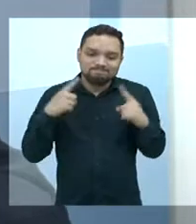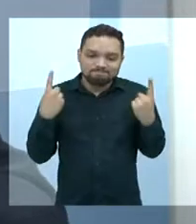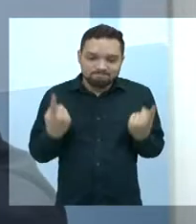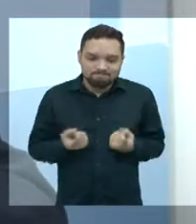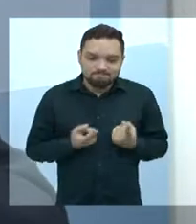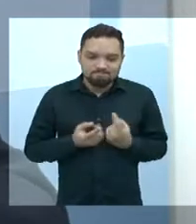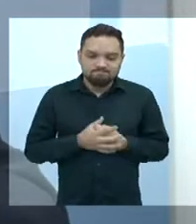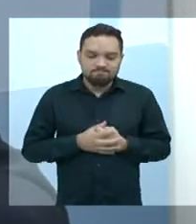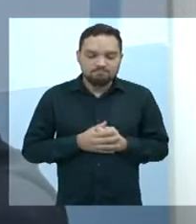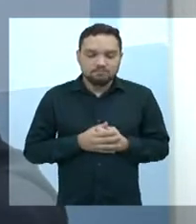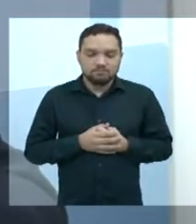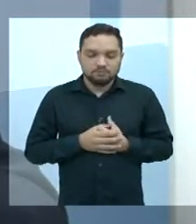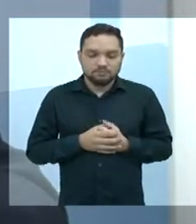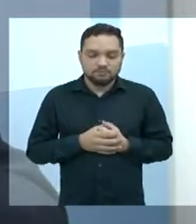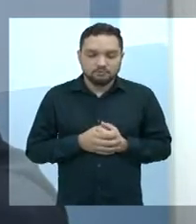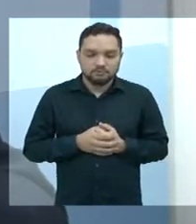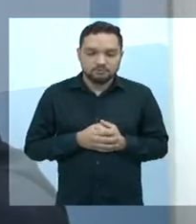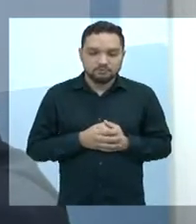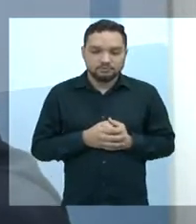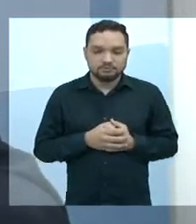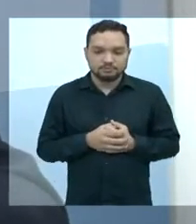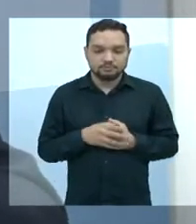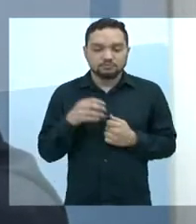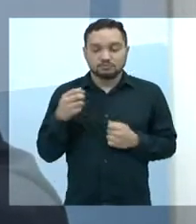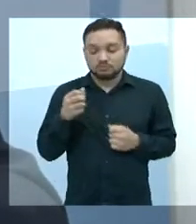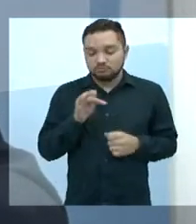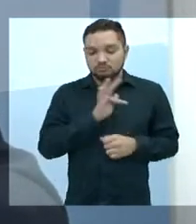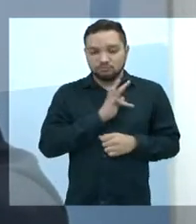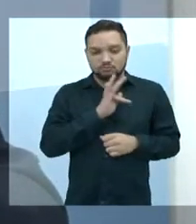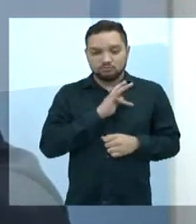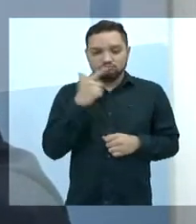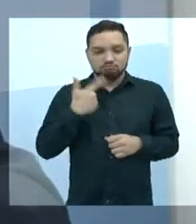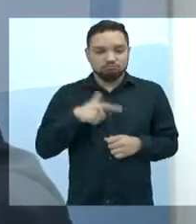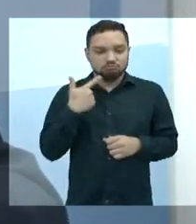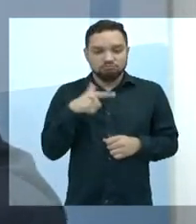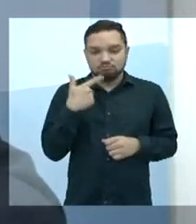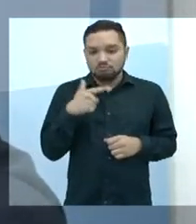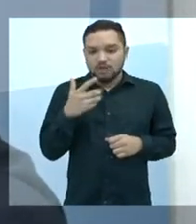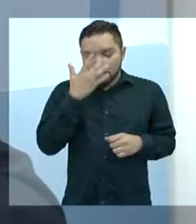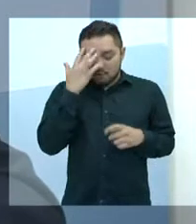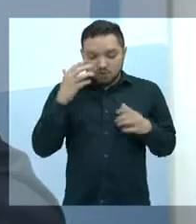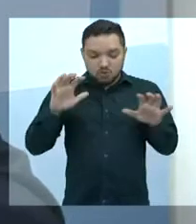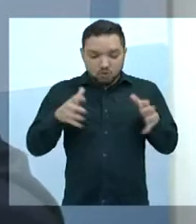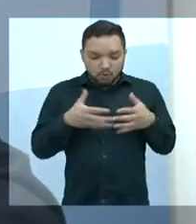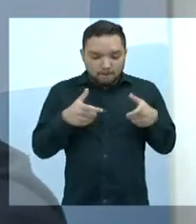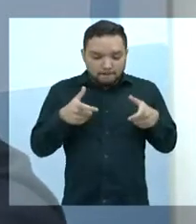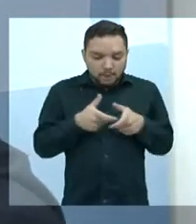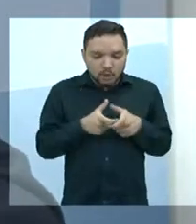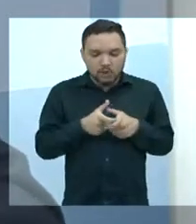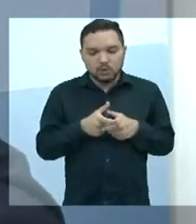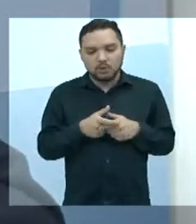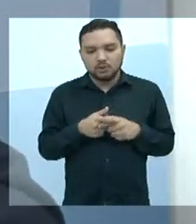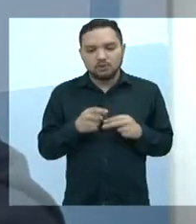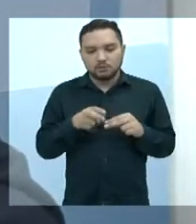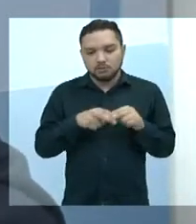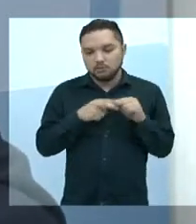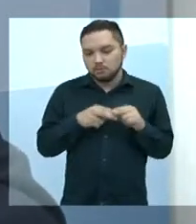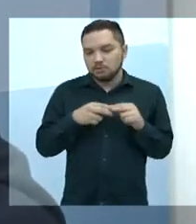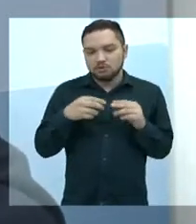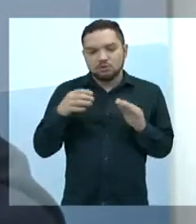não tem assim uma fiscalização para atuar, aí às vezes eles não